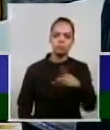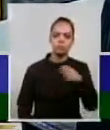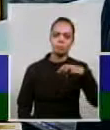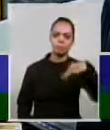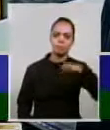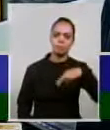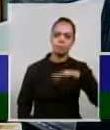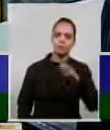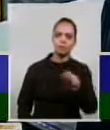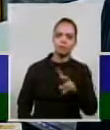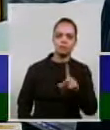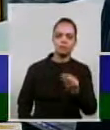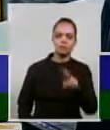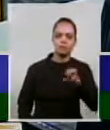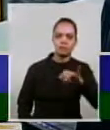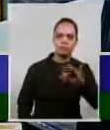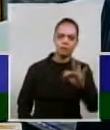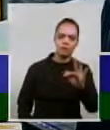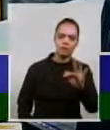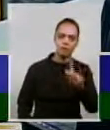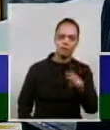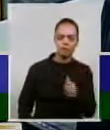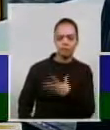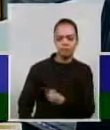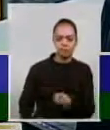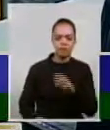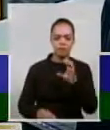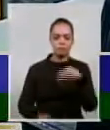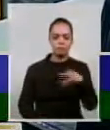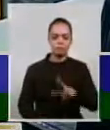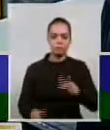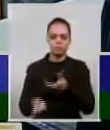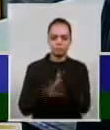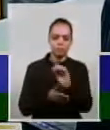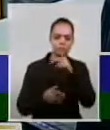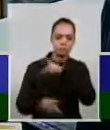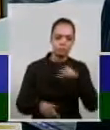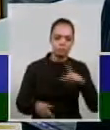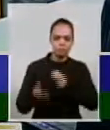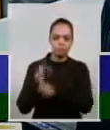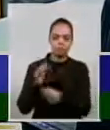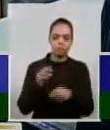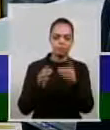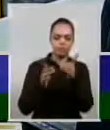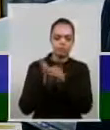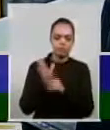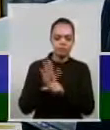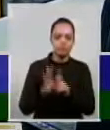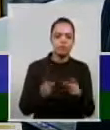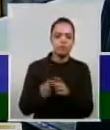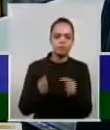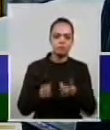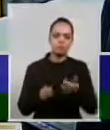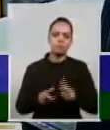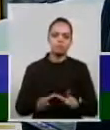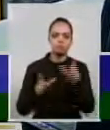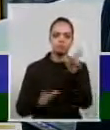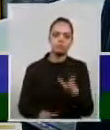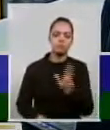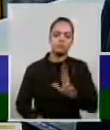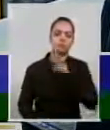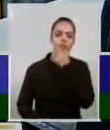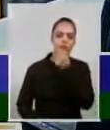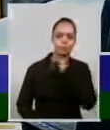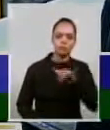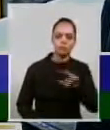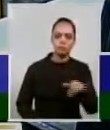da Veiga Filho. A Câmara Municipal de Uberlândia aprova e o presidente promulga o seguinte decreto legislativo. Artigo 1º. Fica concedido título de cidadão